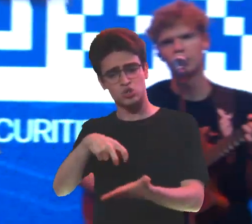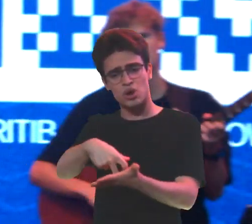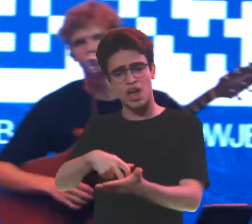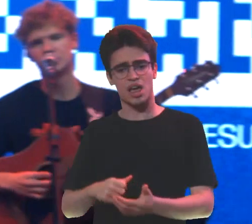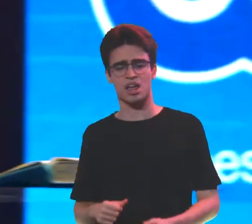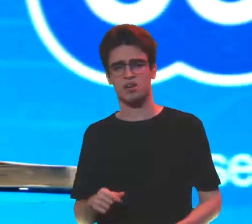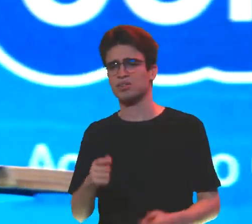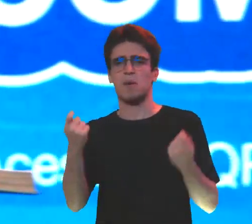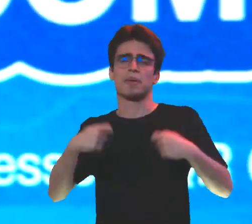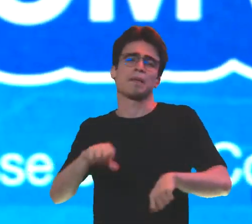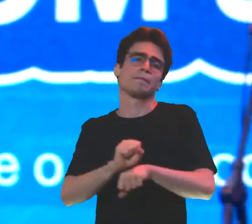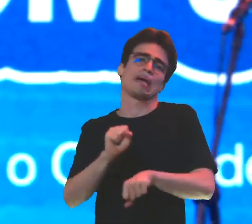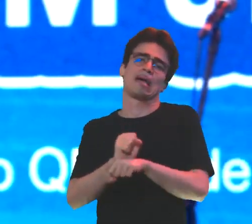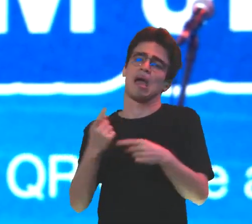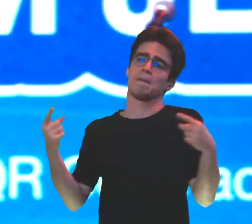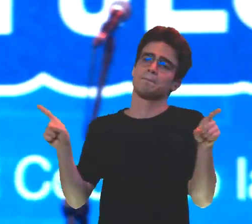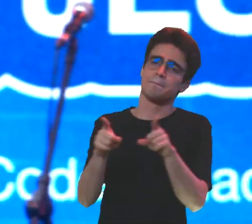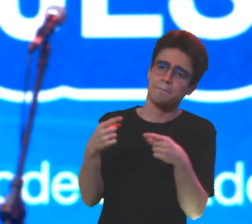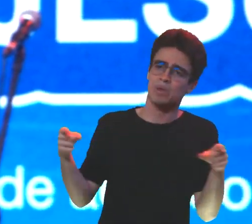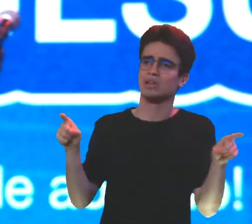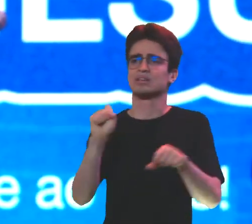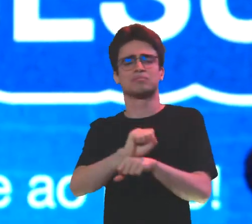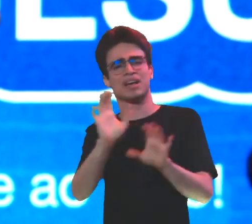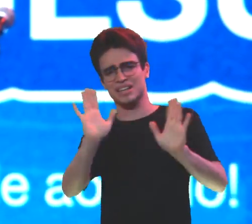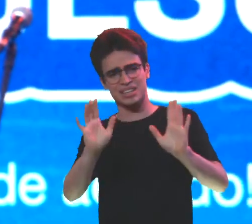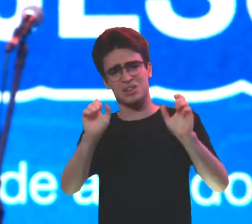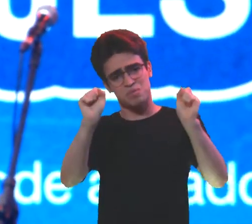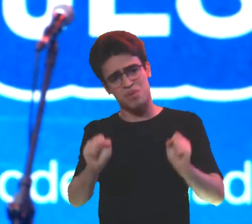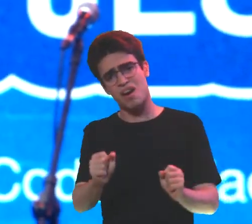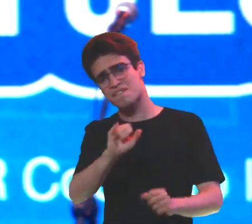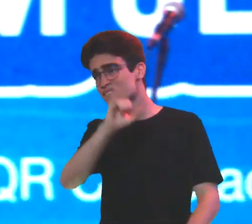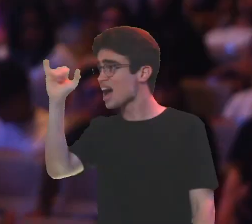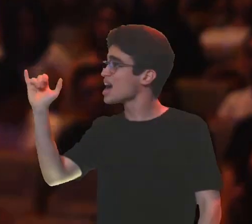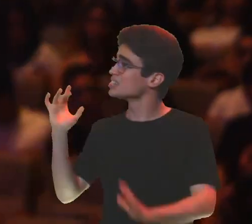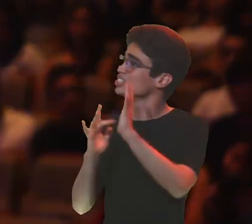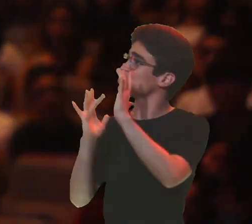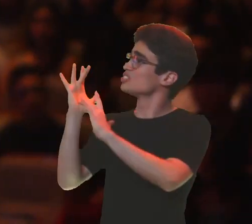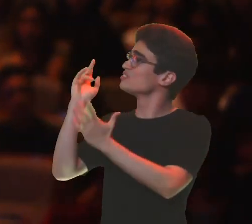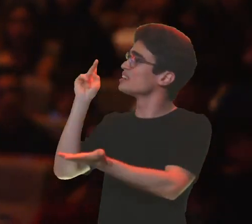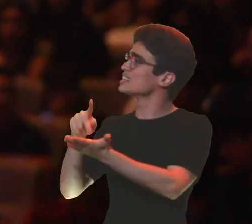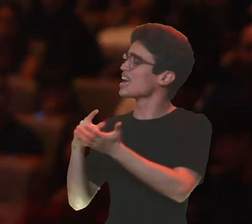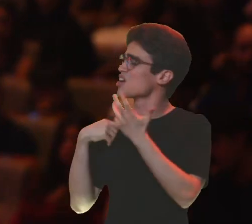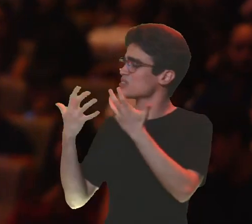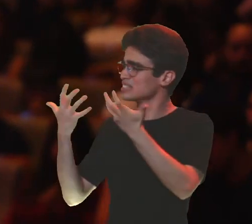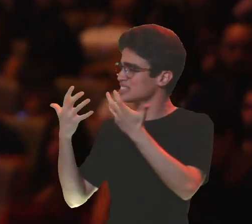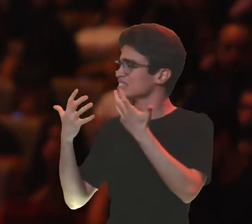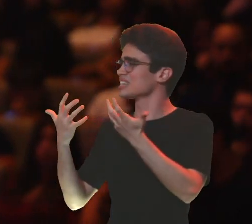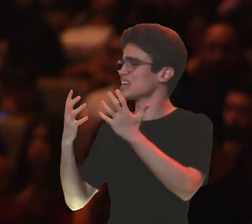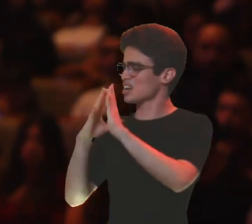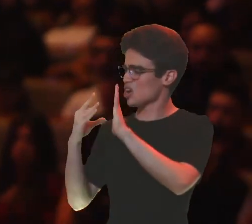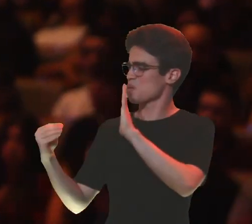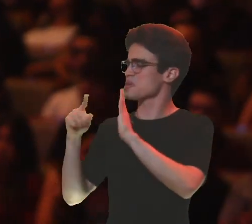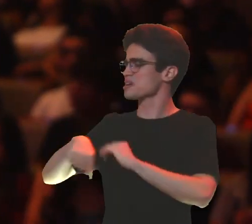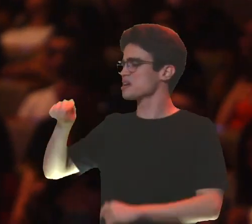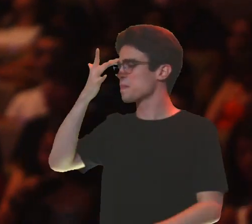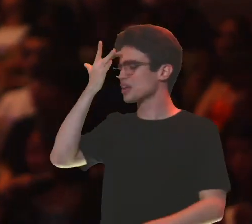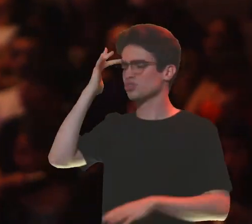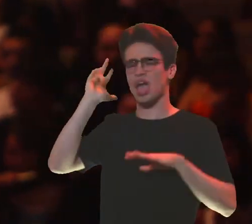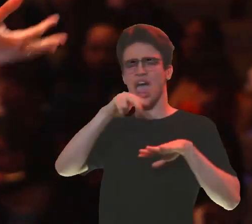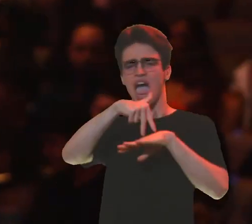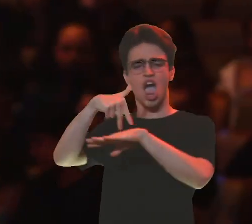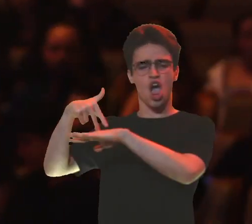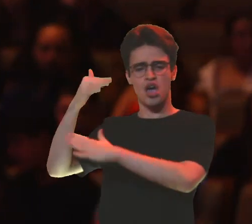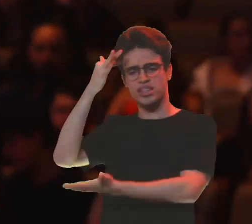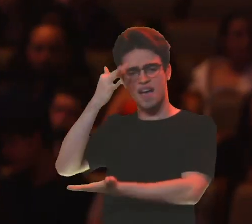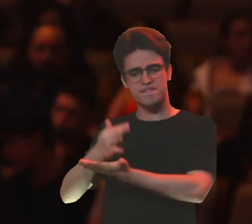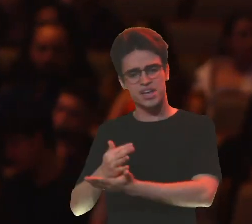espera a música vir, não espera o seu amigo vir. Se você está falando: Jesus, eu quero ser como esses heróis da fé,